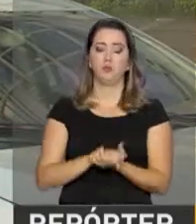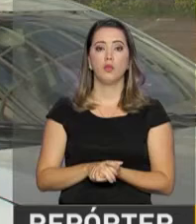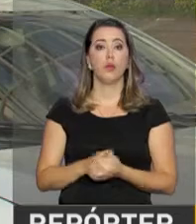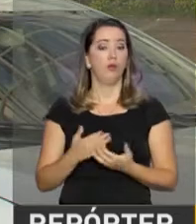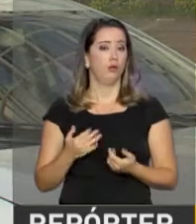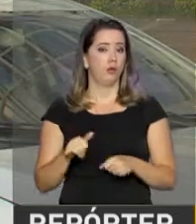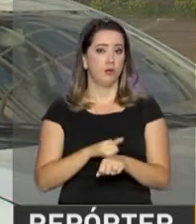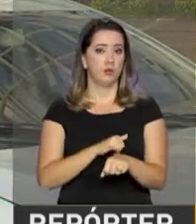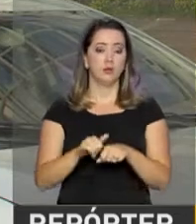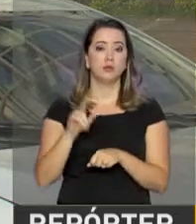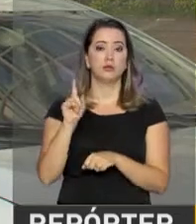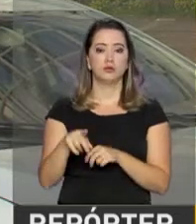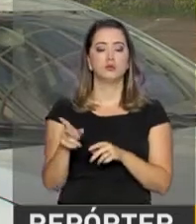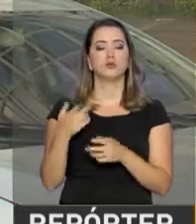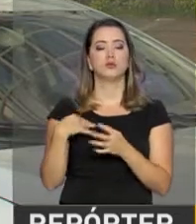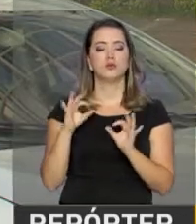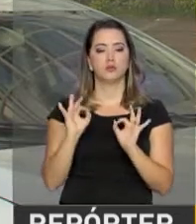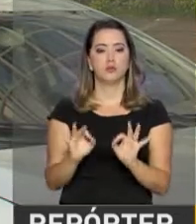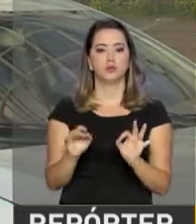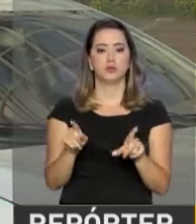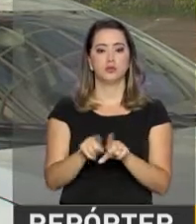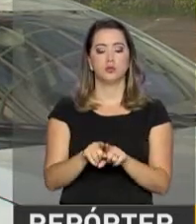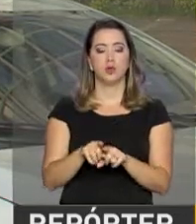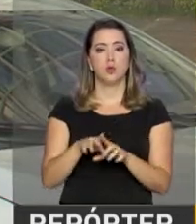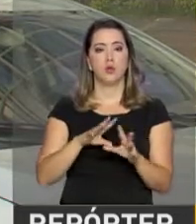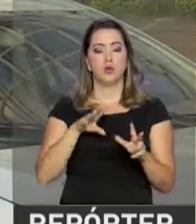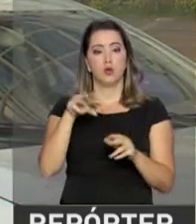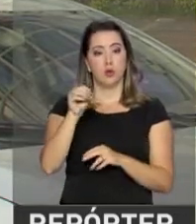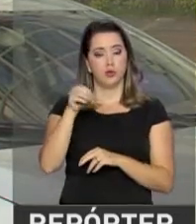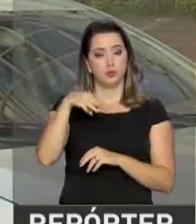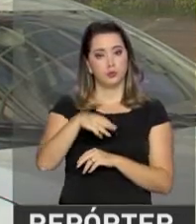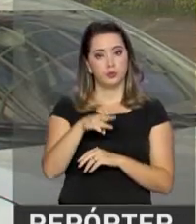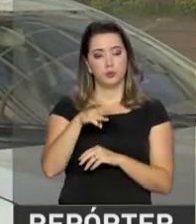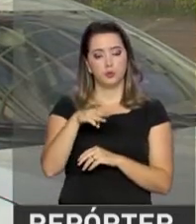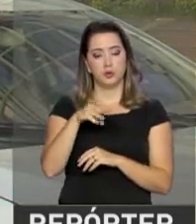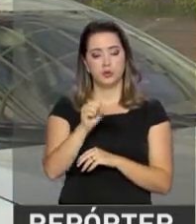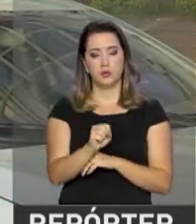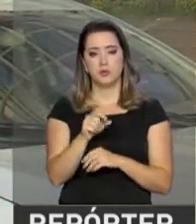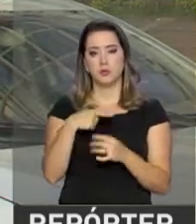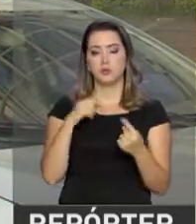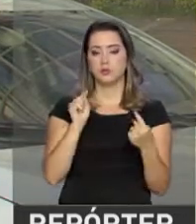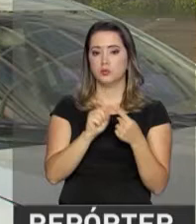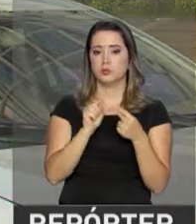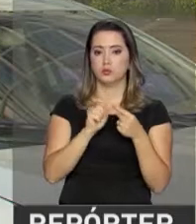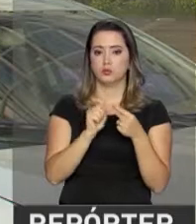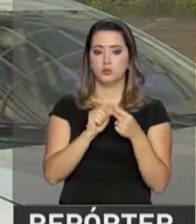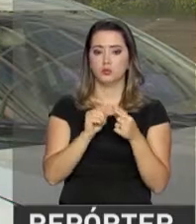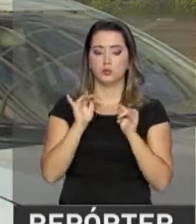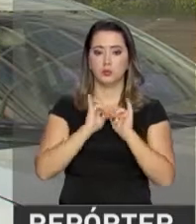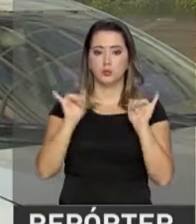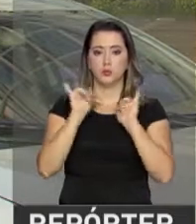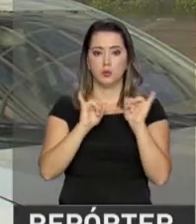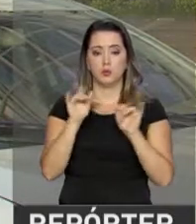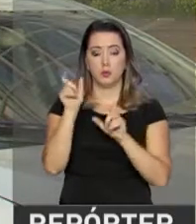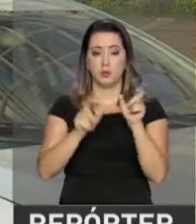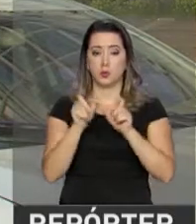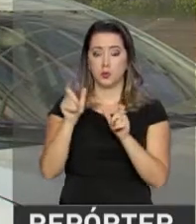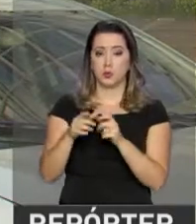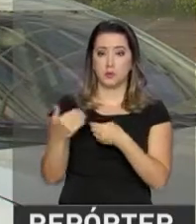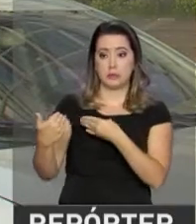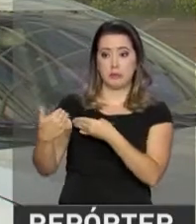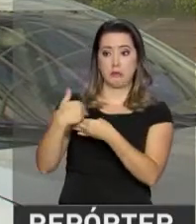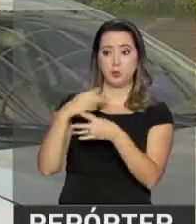acordo com as recomendações da organização mundial da saúde que nesta semana publicou nota em que orienta viajantes internacionais